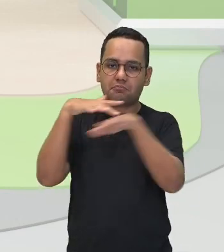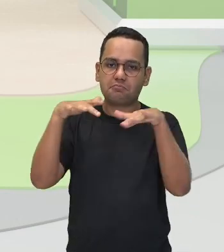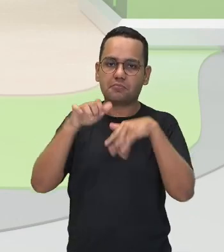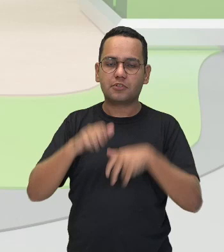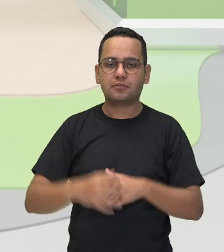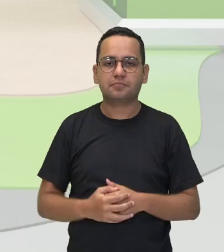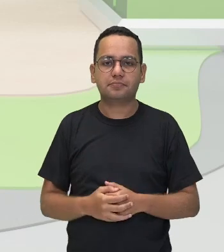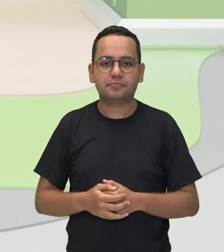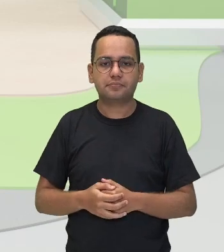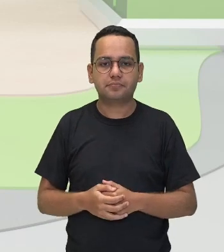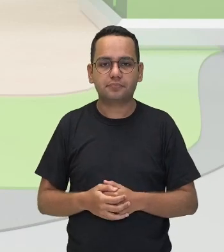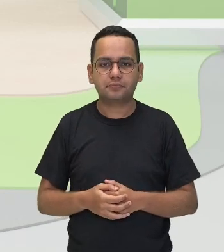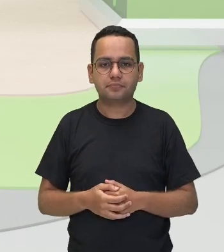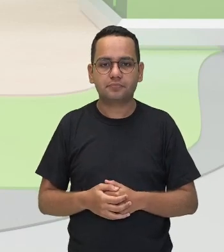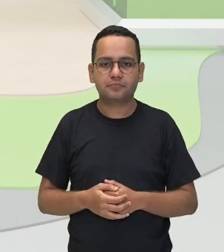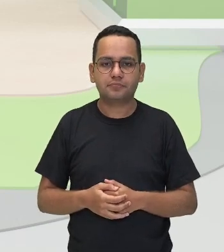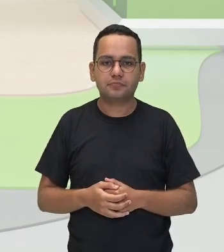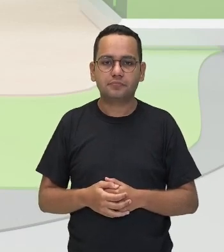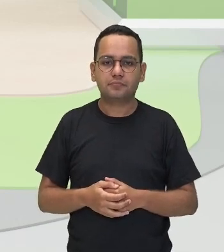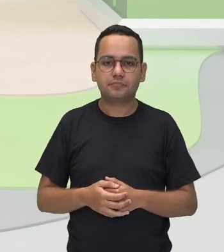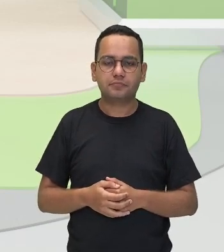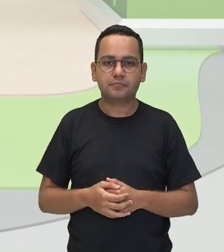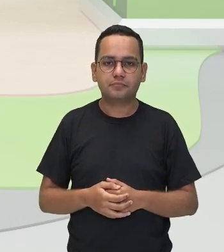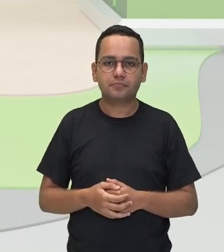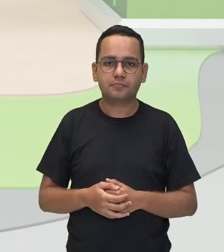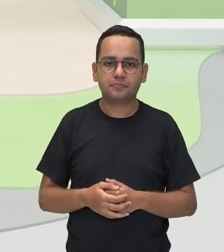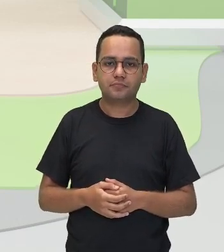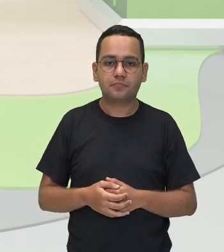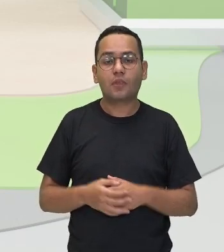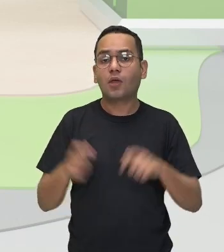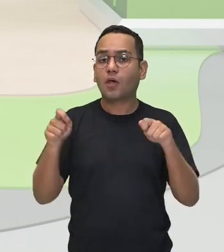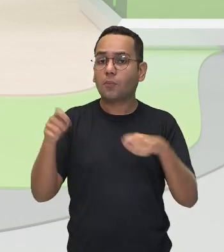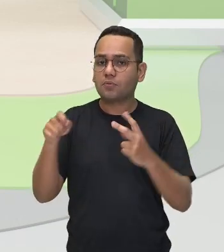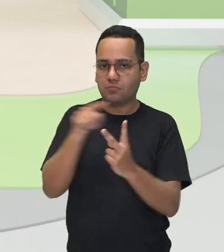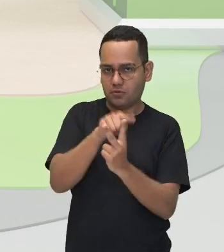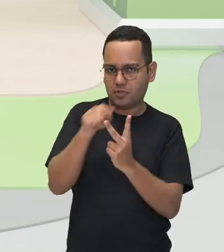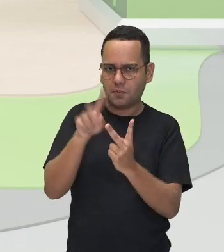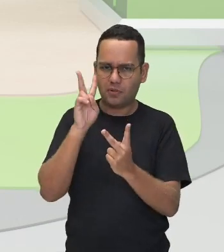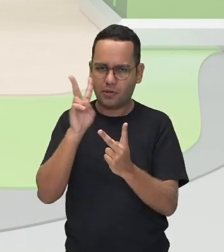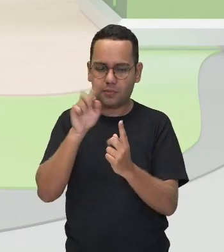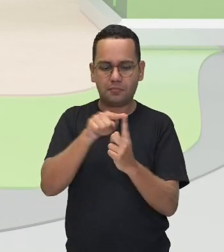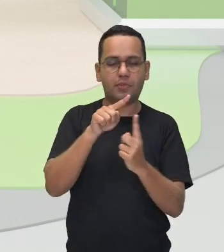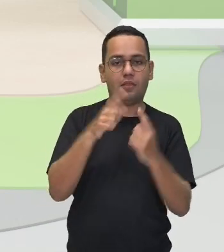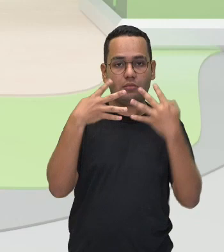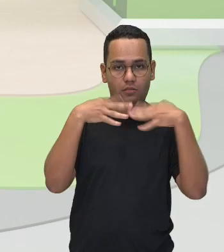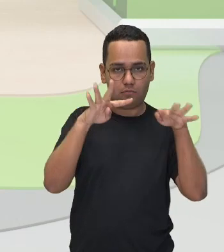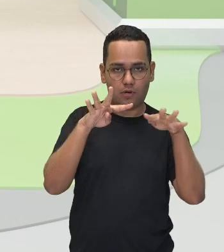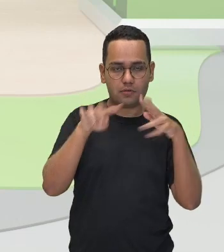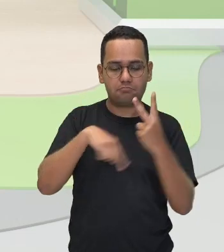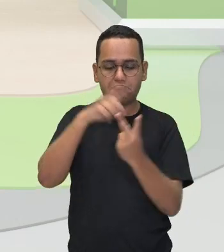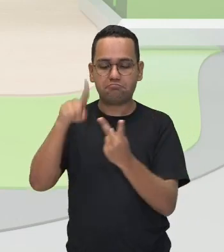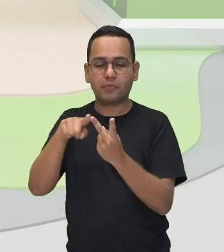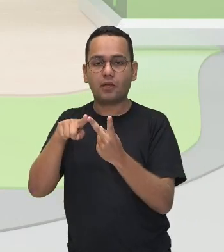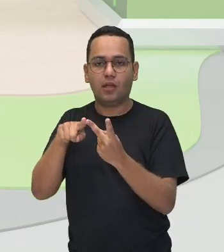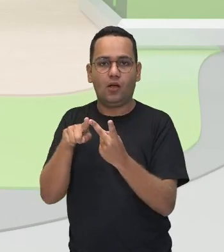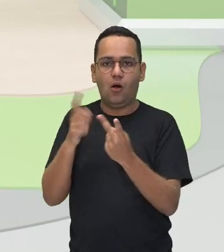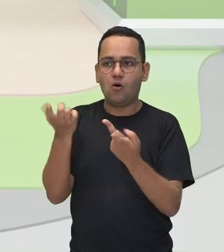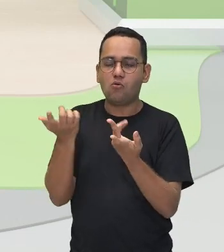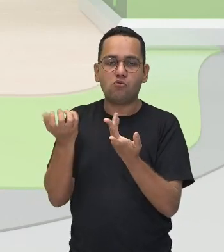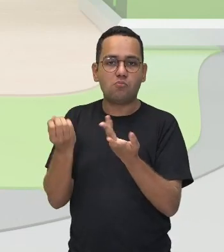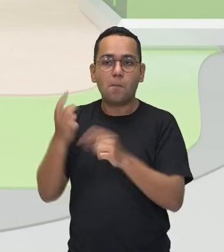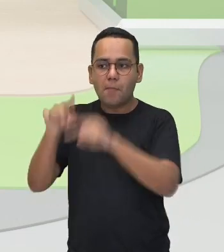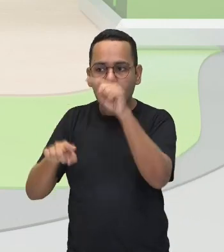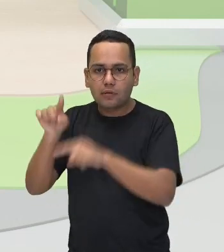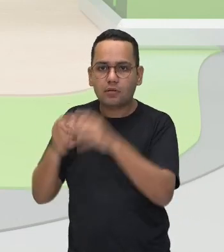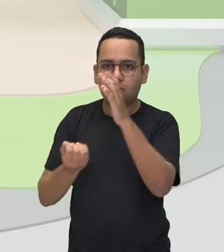que tanto pode ser, como nós vimos, por fontes naturais ou por fontes artificiais